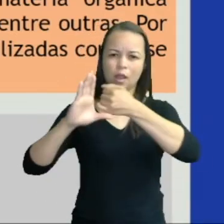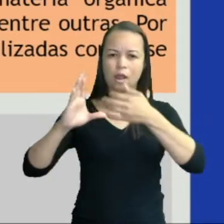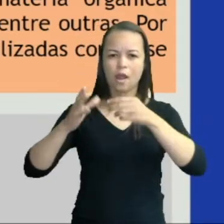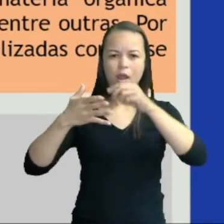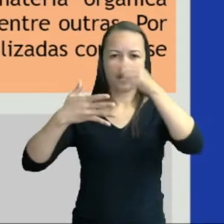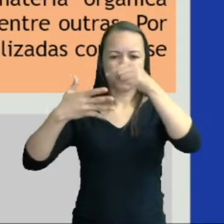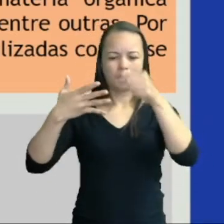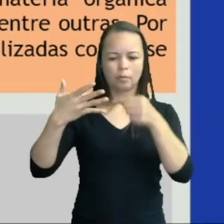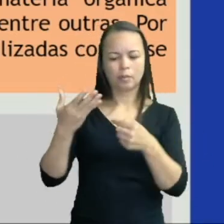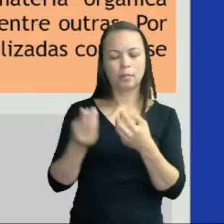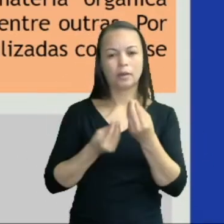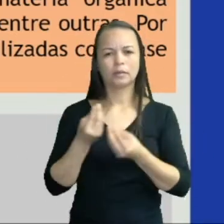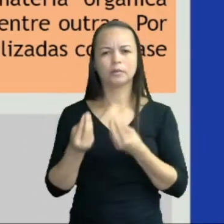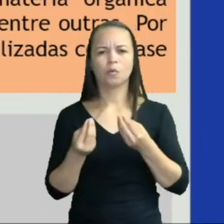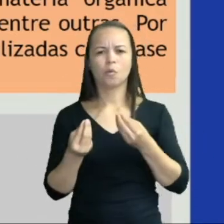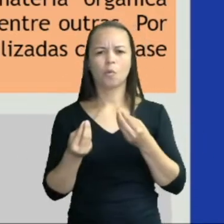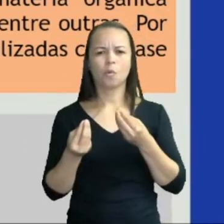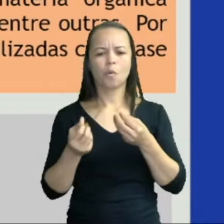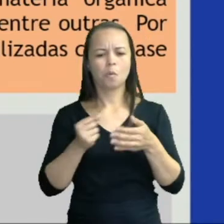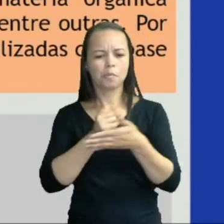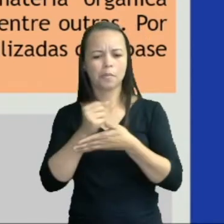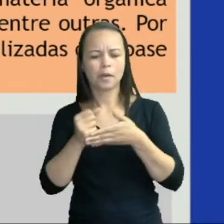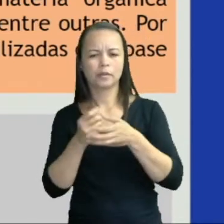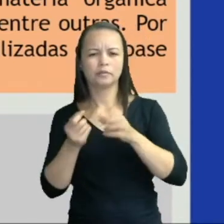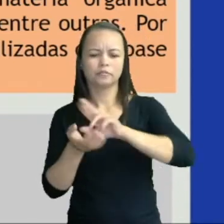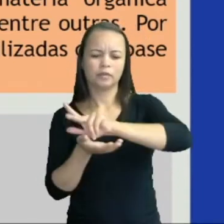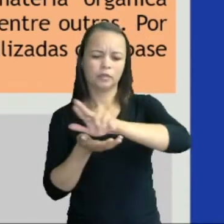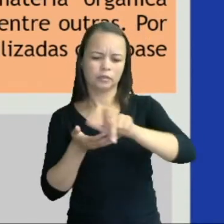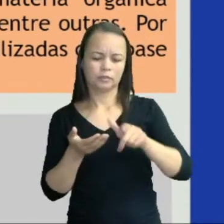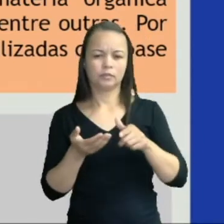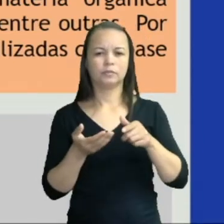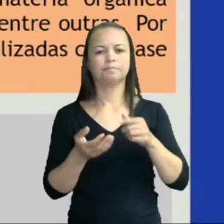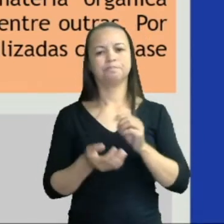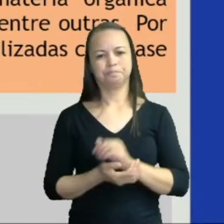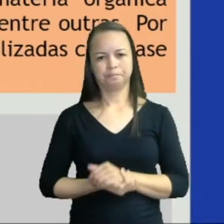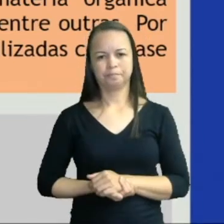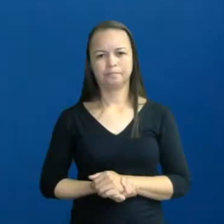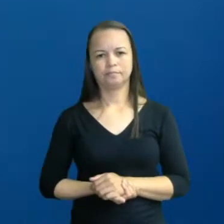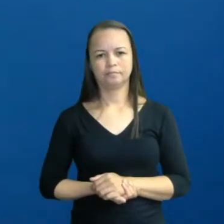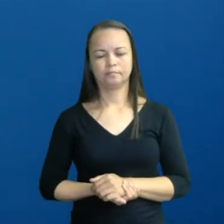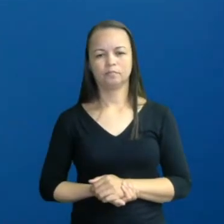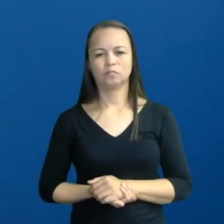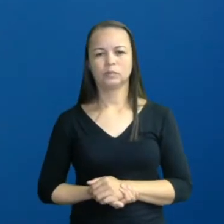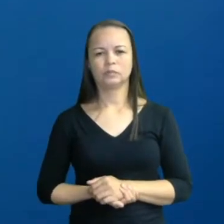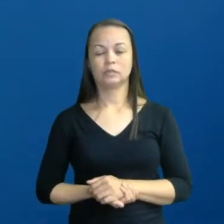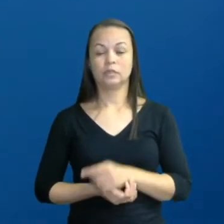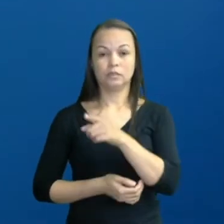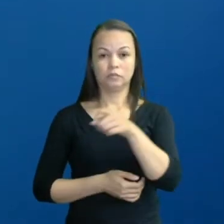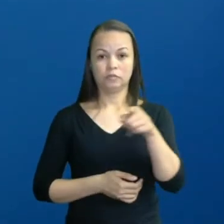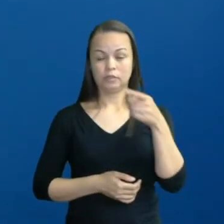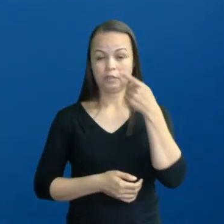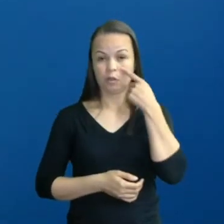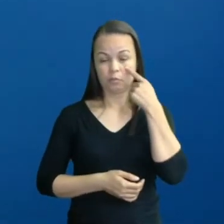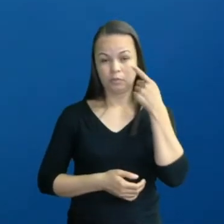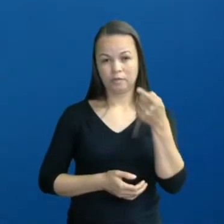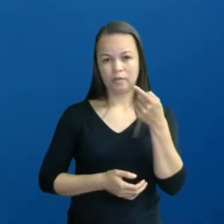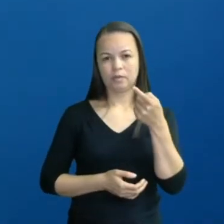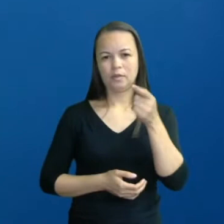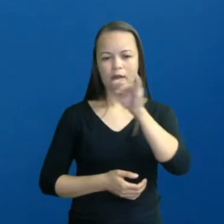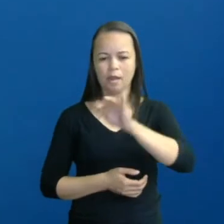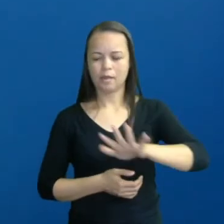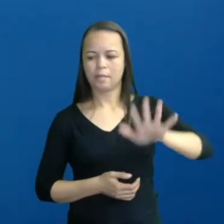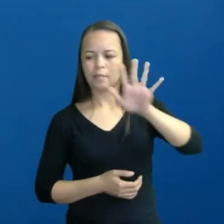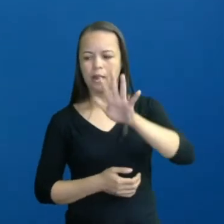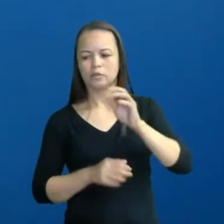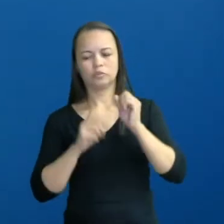utilizadas com base em diferentes critérios pré-estabelecidos. Se vocês olharem na imagem, né, pode